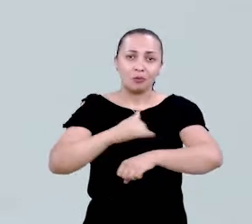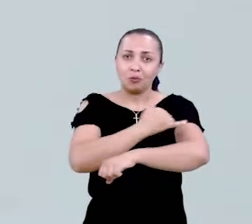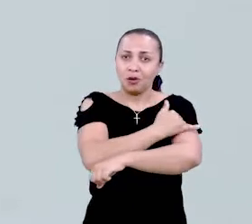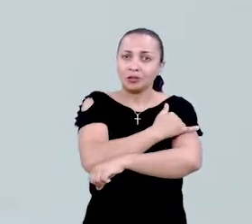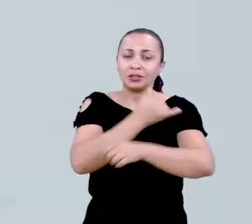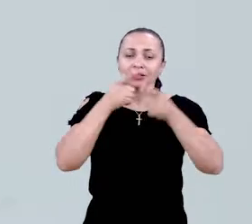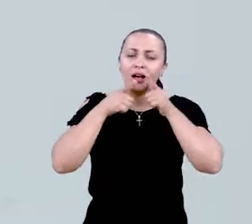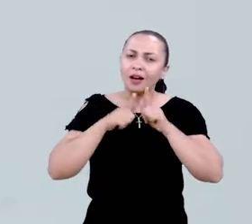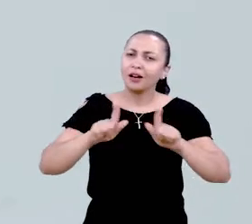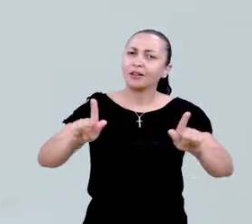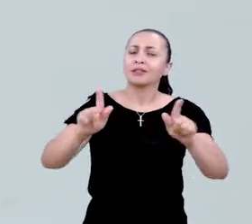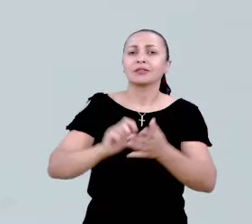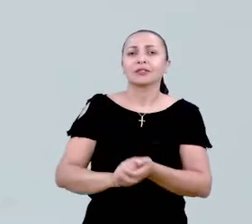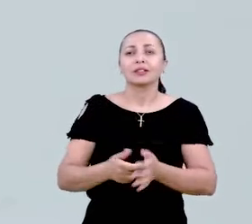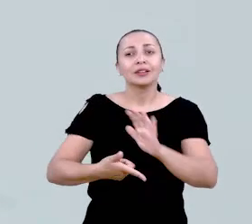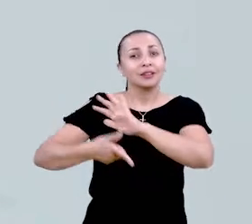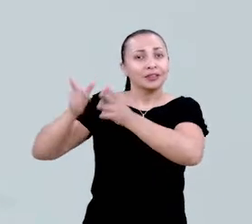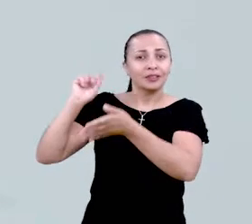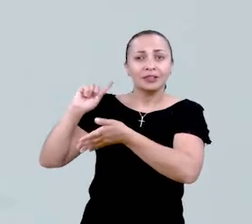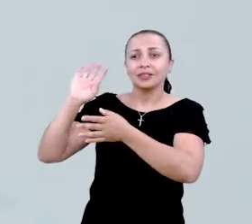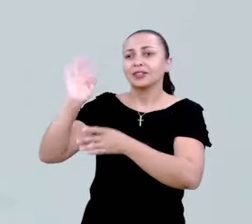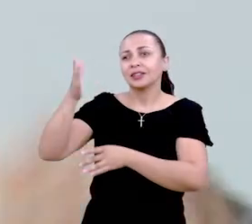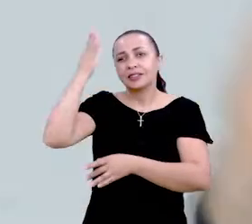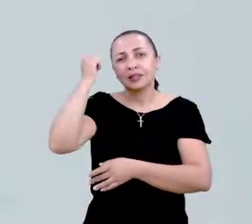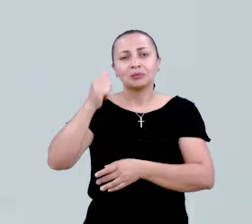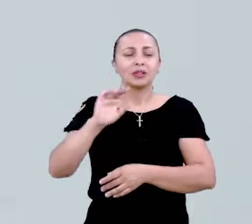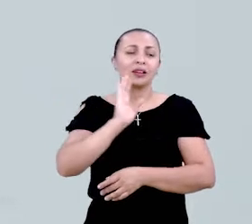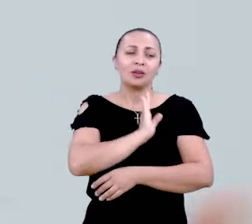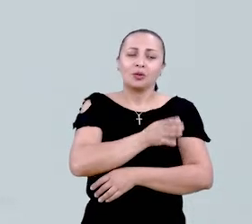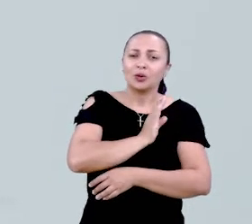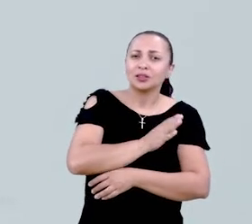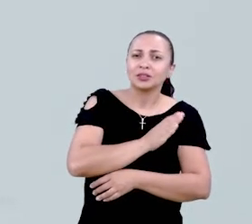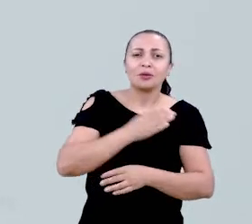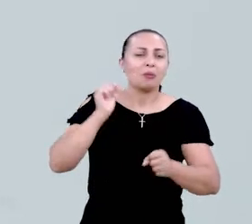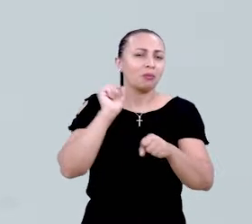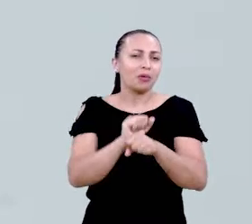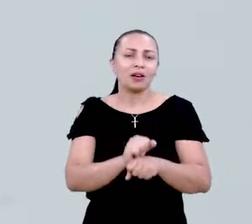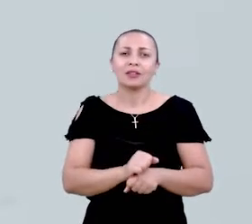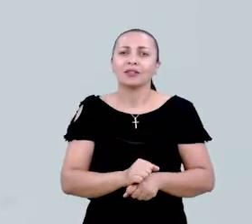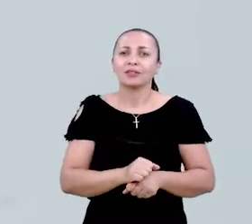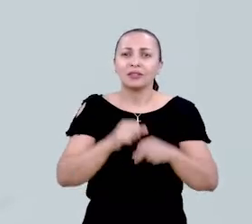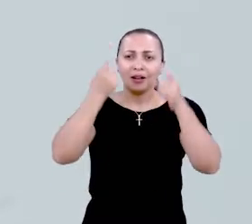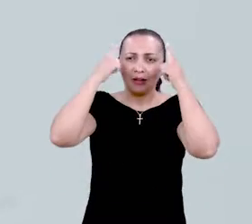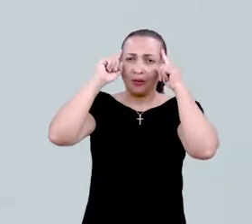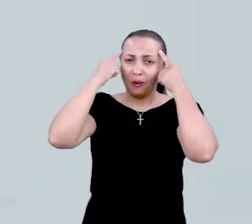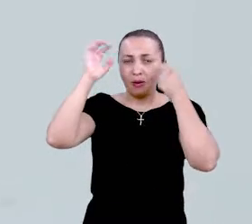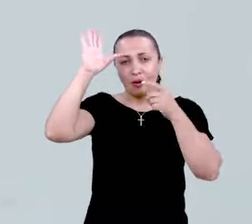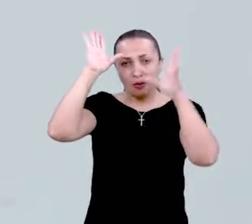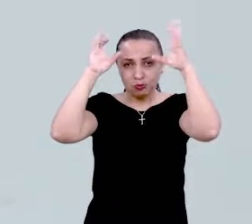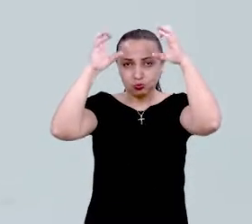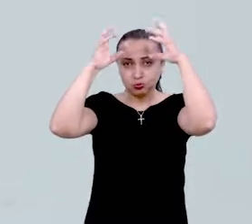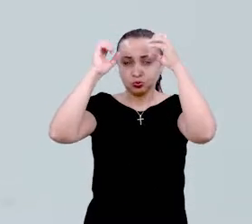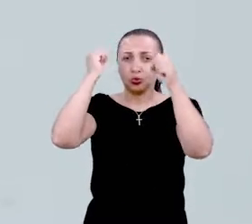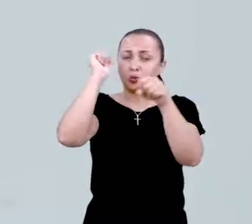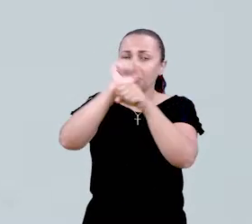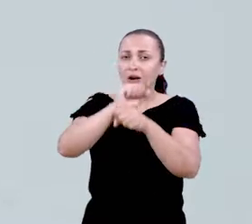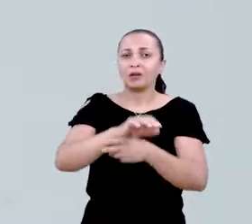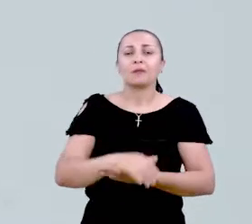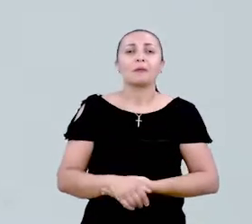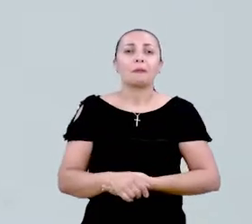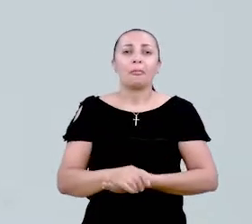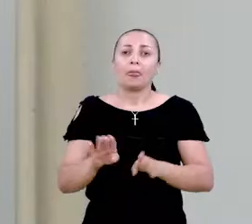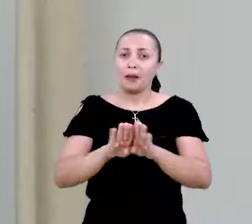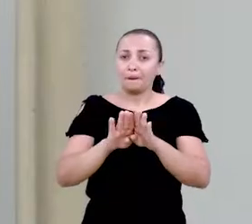obesas mórbidas, que eram condenadas não só a infarto, derrame, como também problemas articulares. A gente sabe que